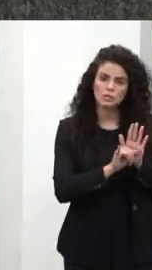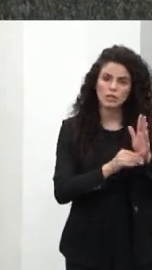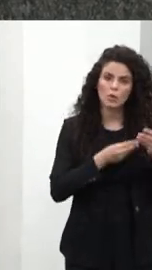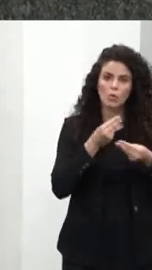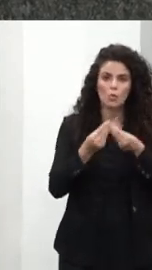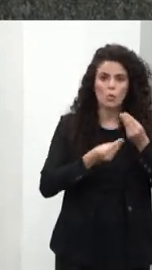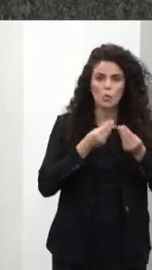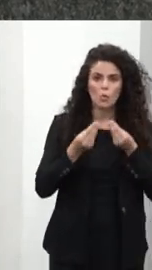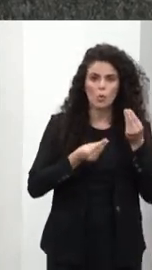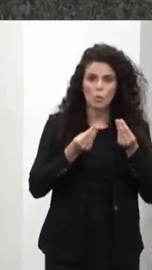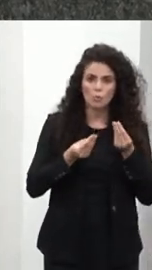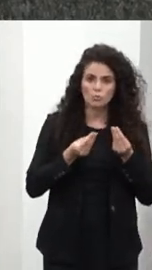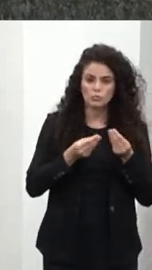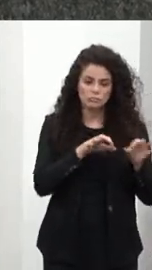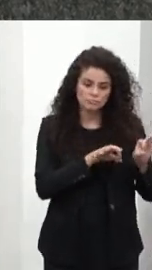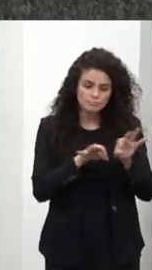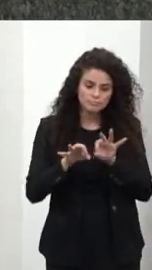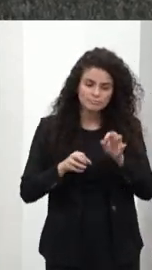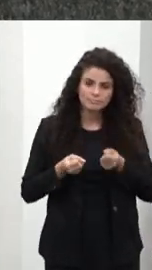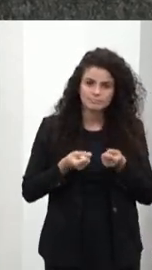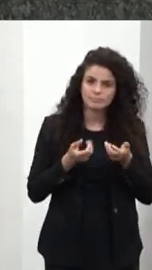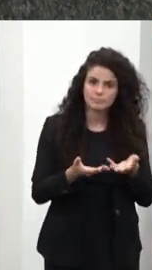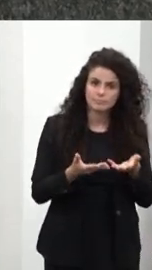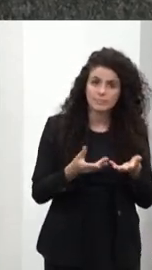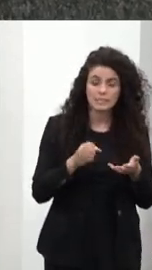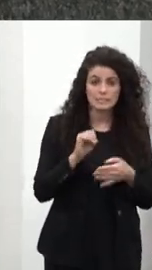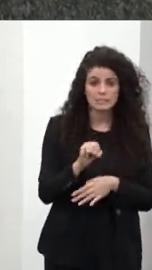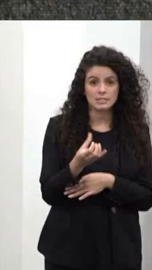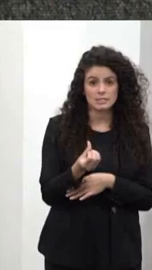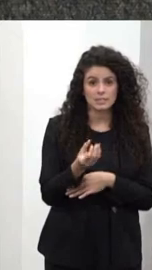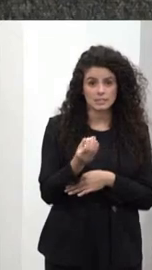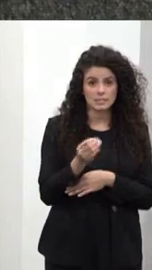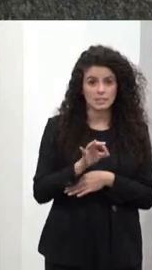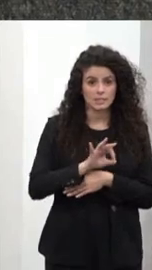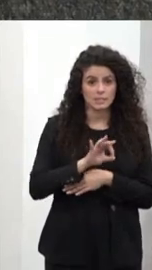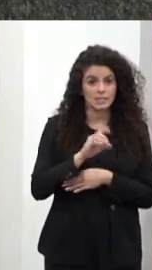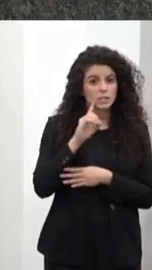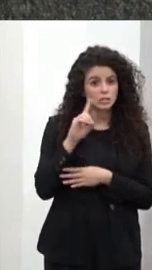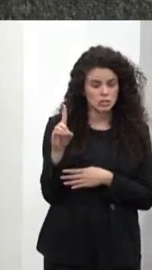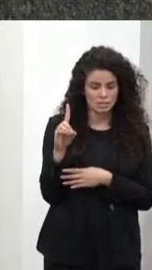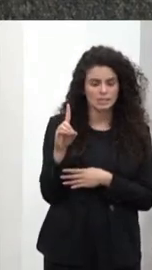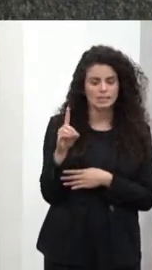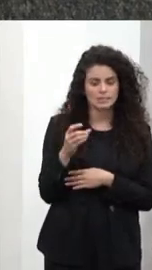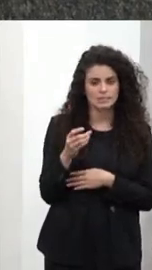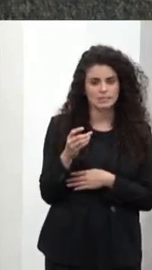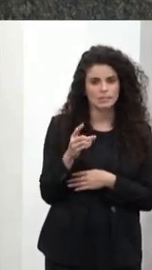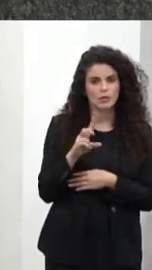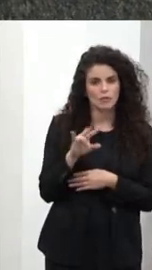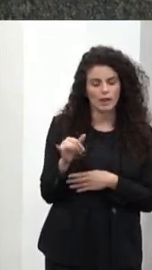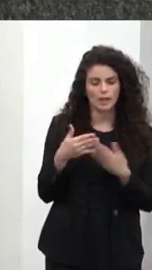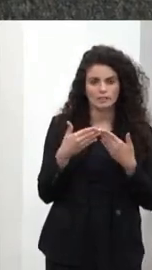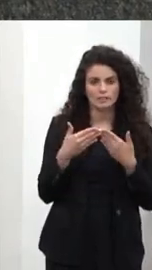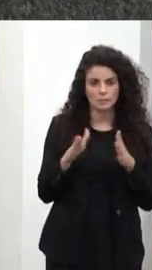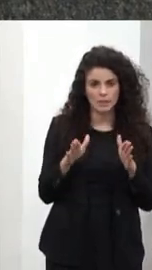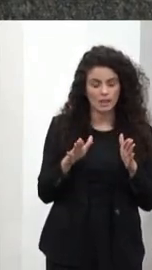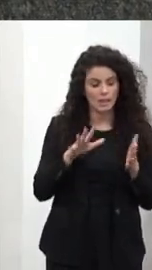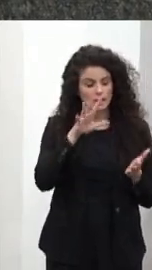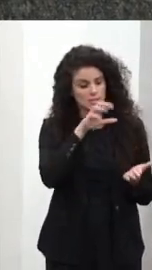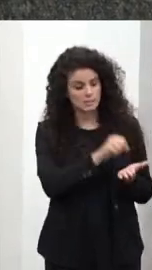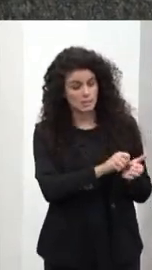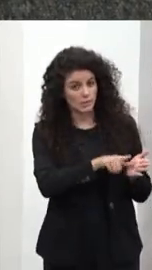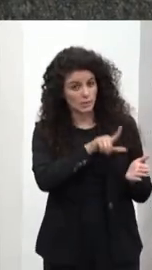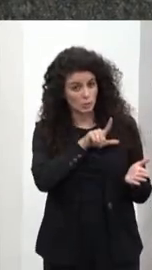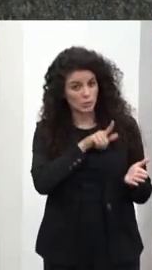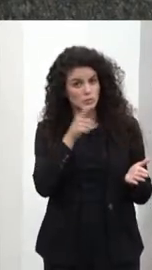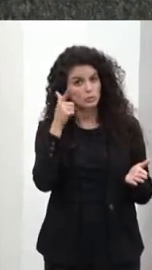então quando abrir a plataforma de 60 dias aqueles que forem se inscrevendo Antes vão ser analisados antes consequentemente